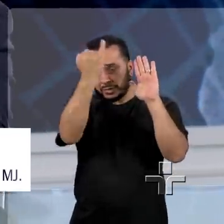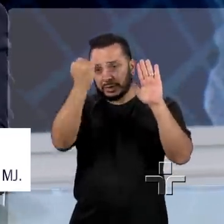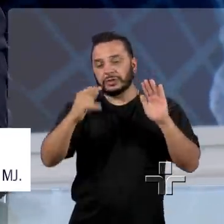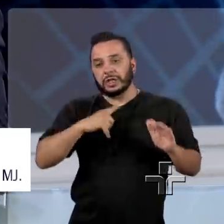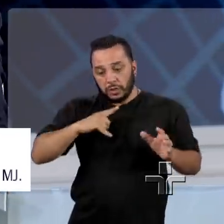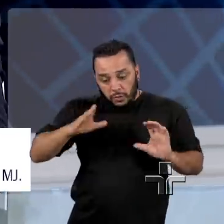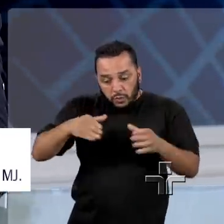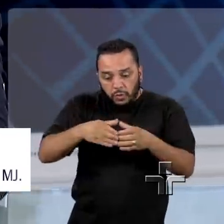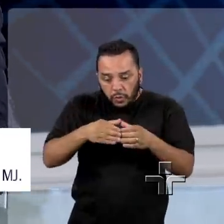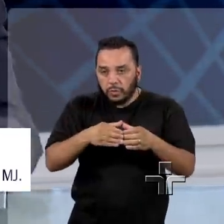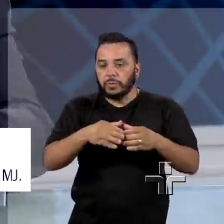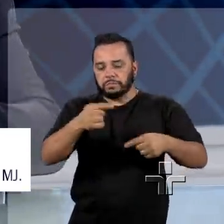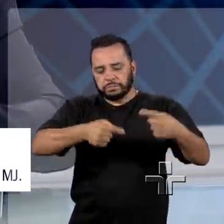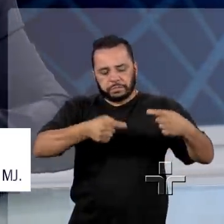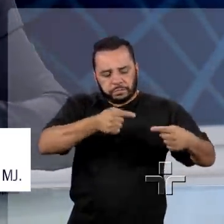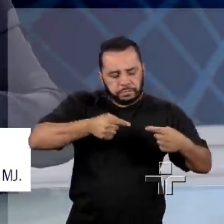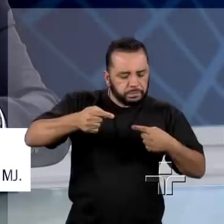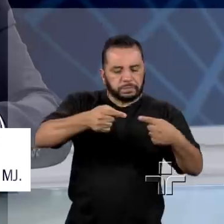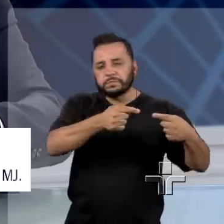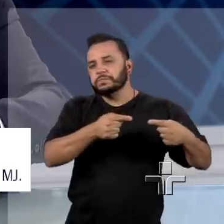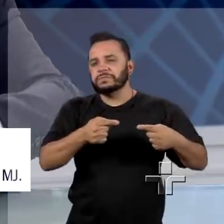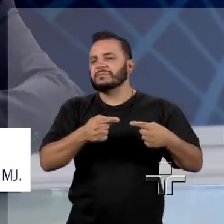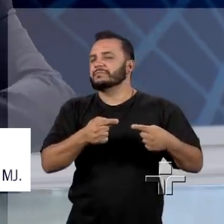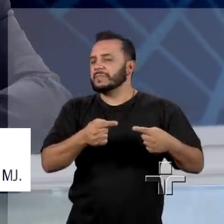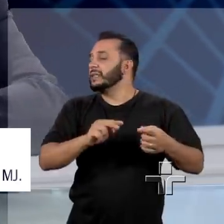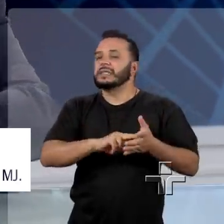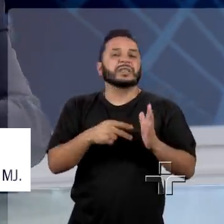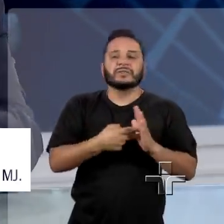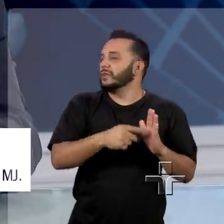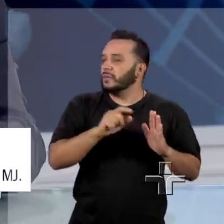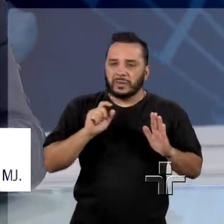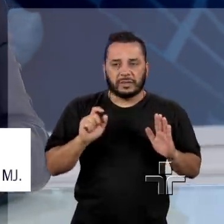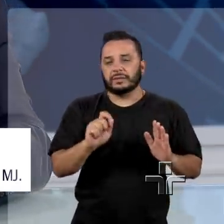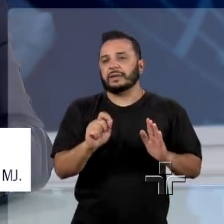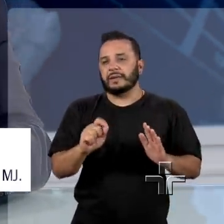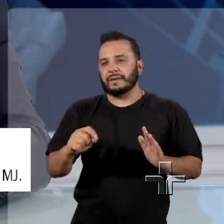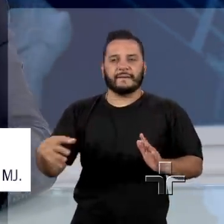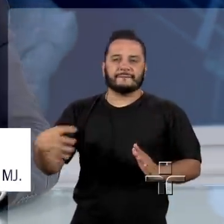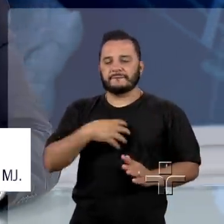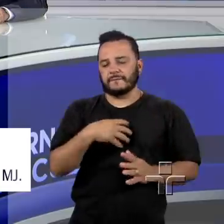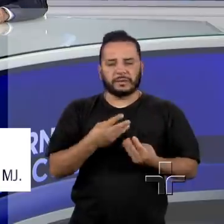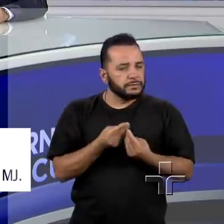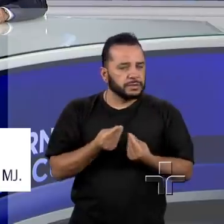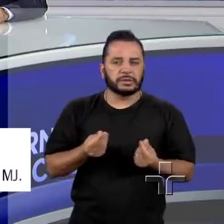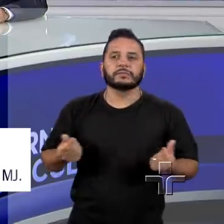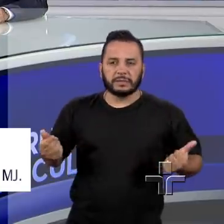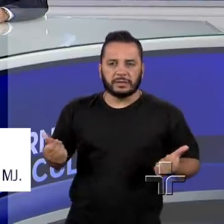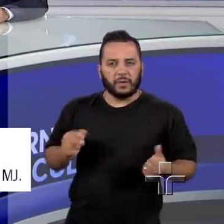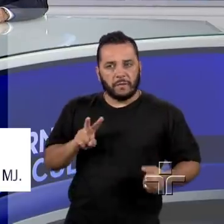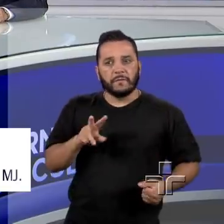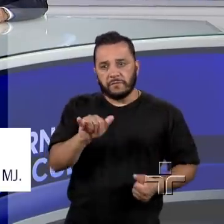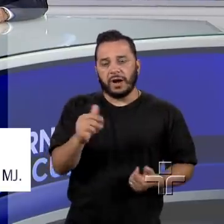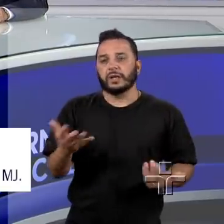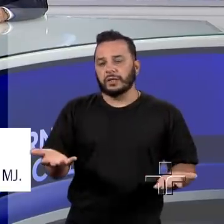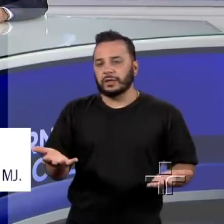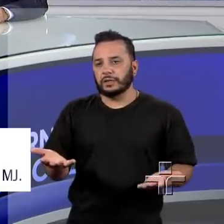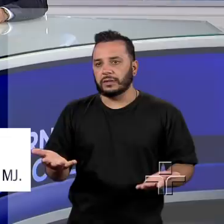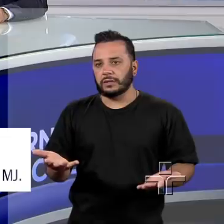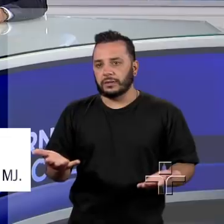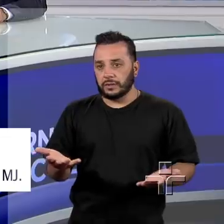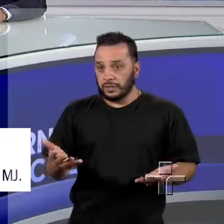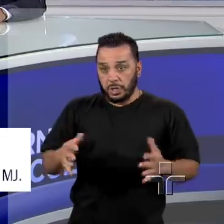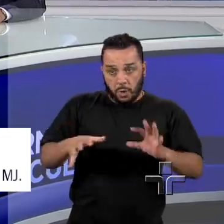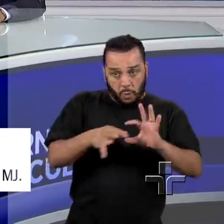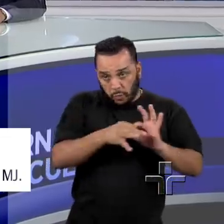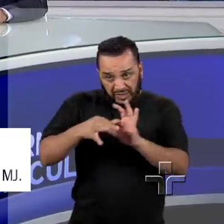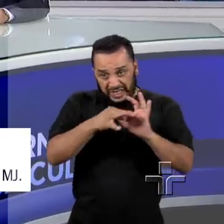parlamentar pode significar que realmente haverá uma sensibilização em relação a isso. O Unidos contra a